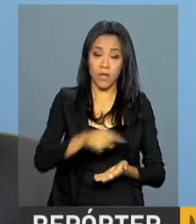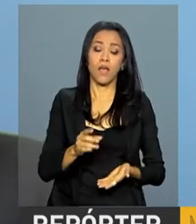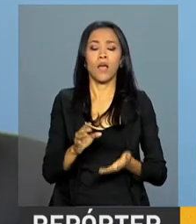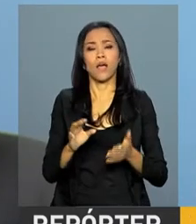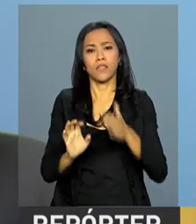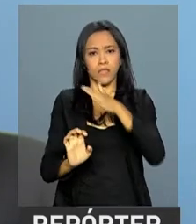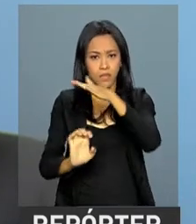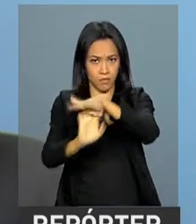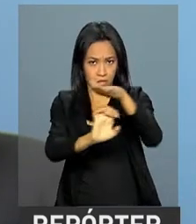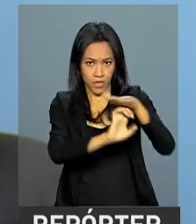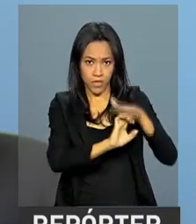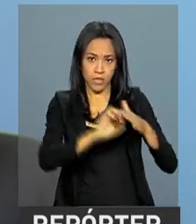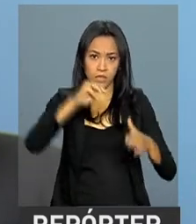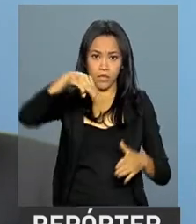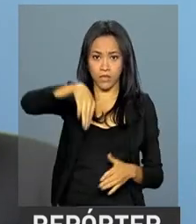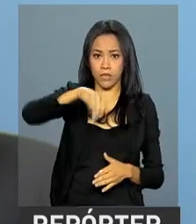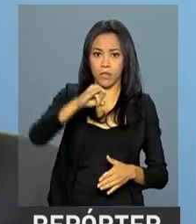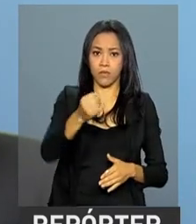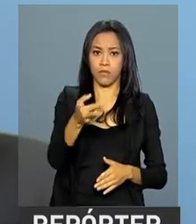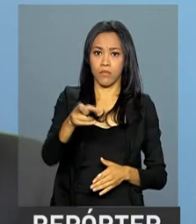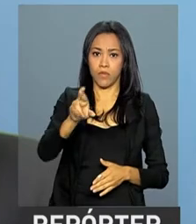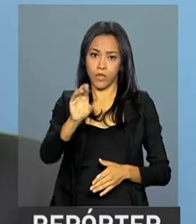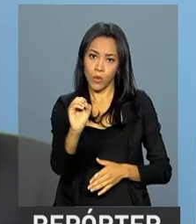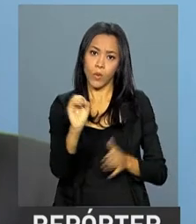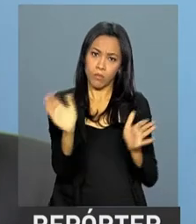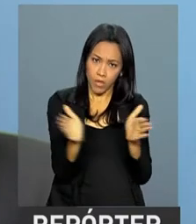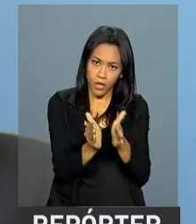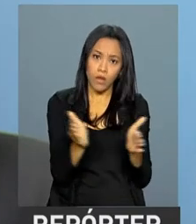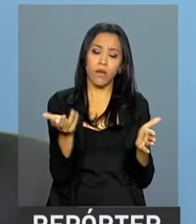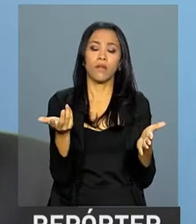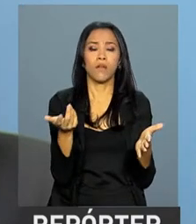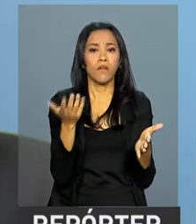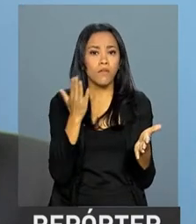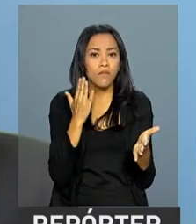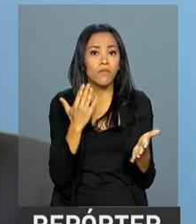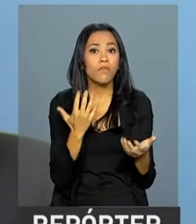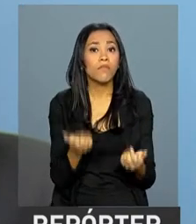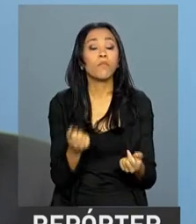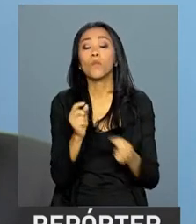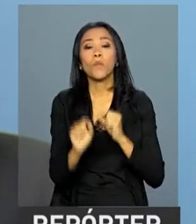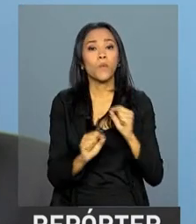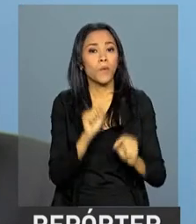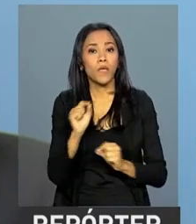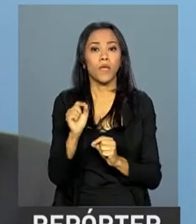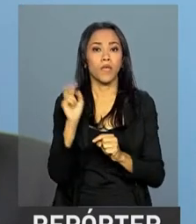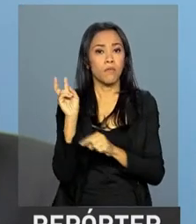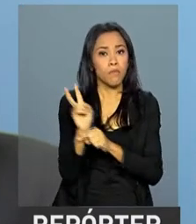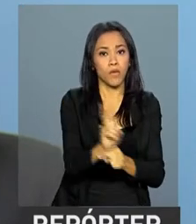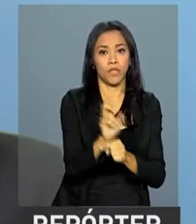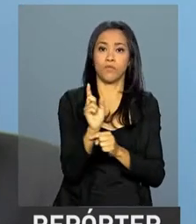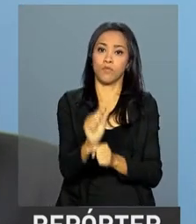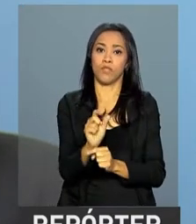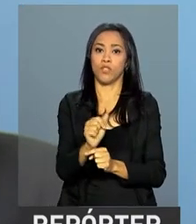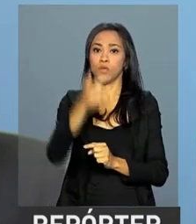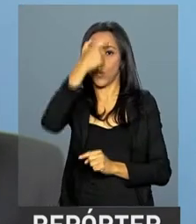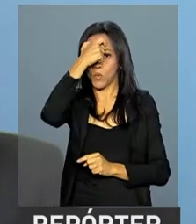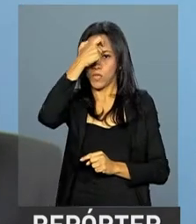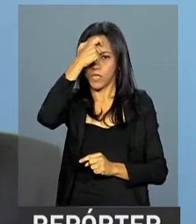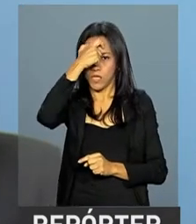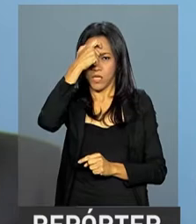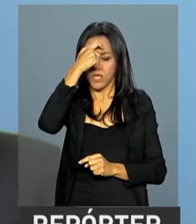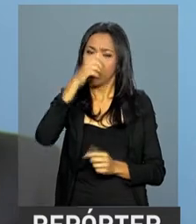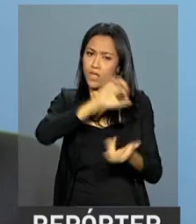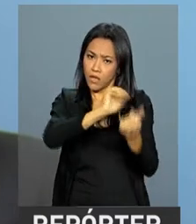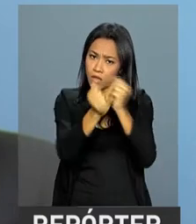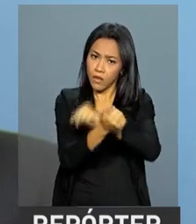de maneira gratuita importante frisar para tomada de crédito consciente e adequado às necessidades de cada